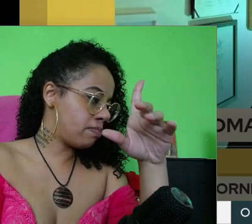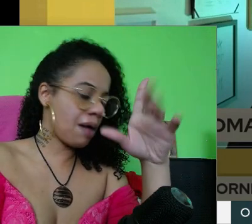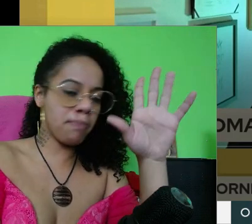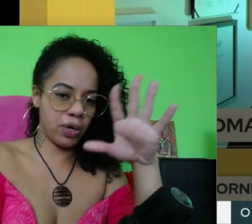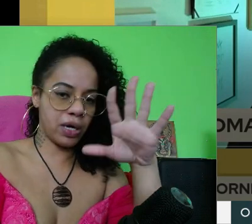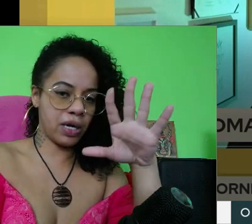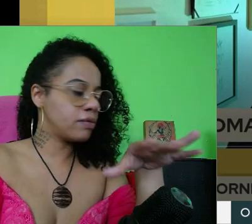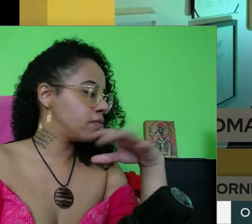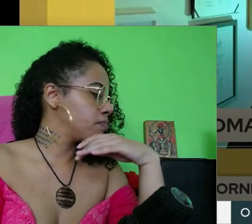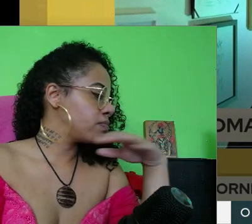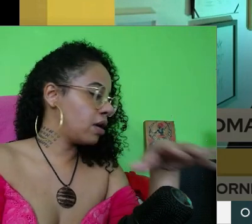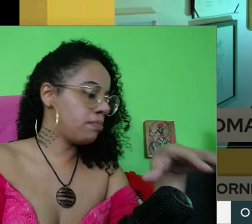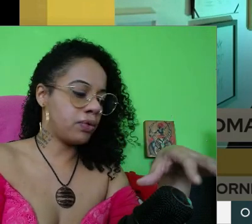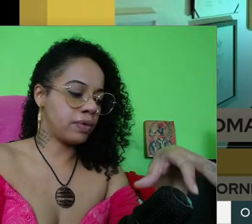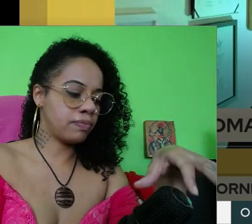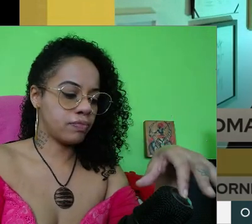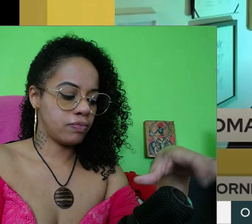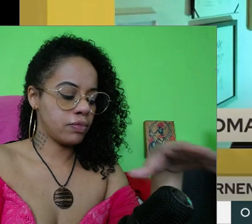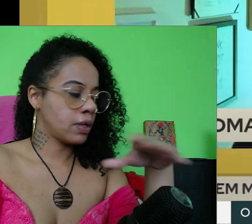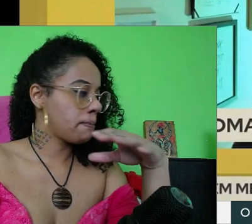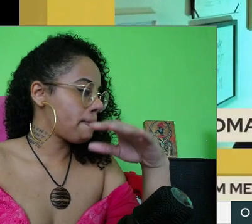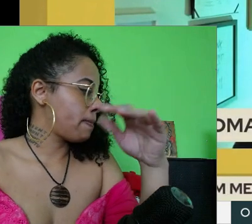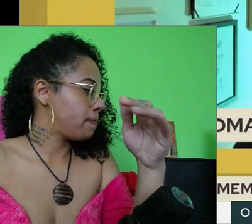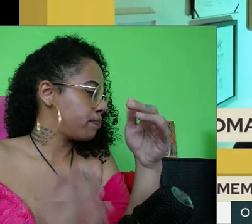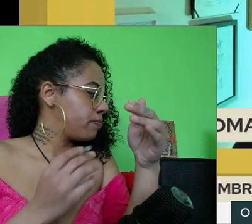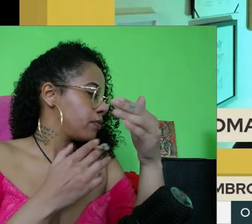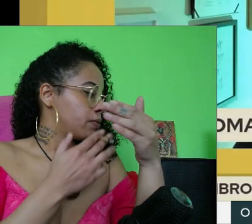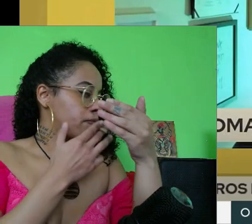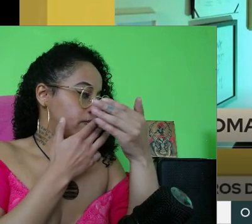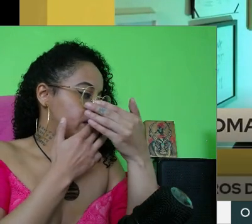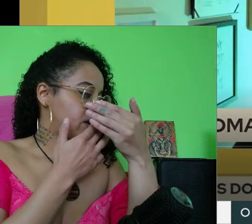é boa né é bom